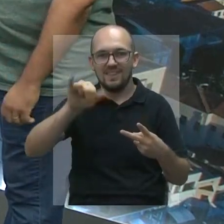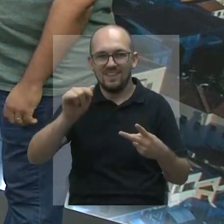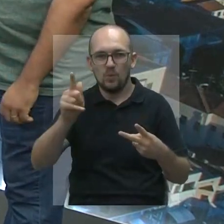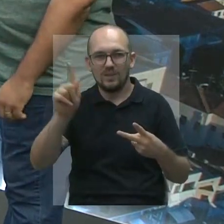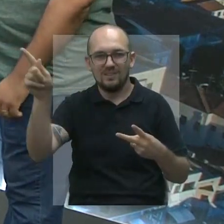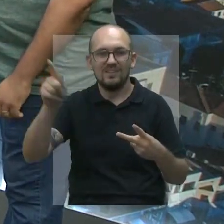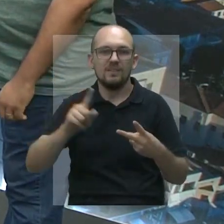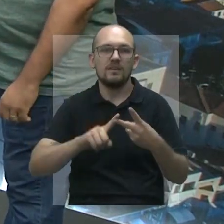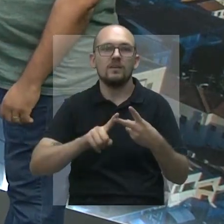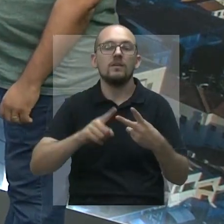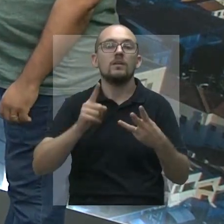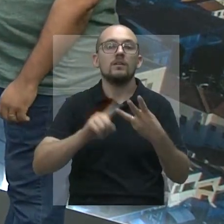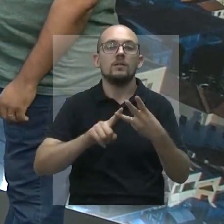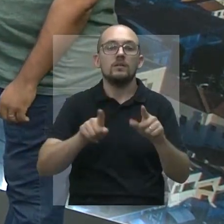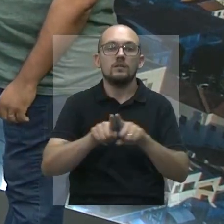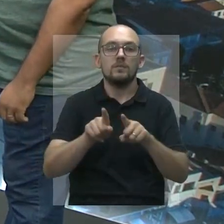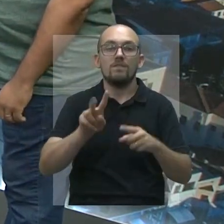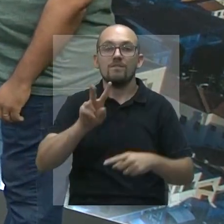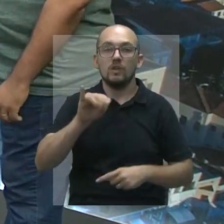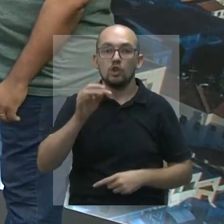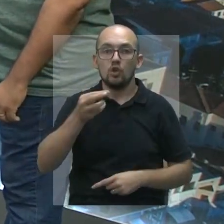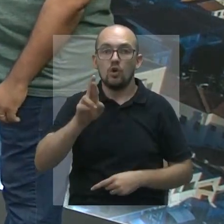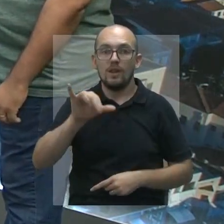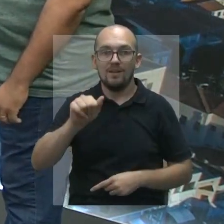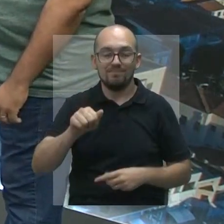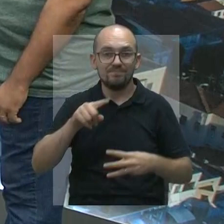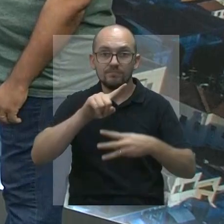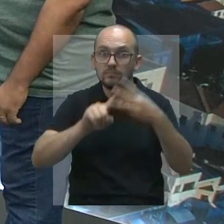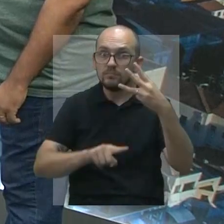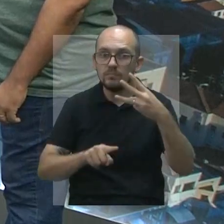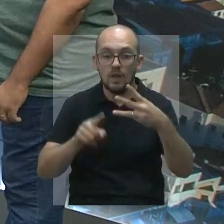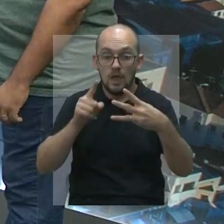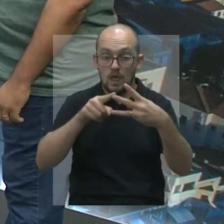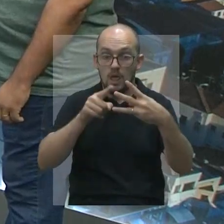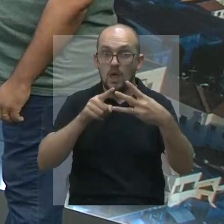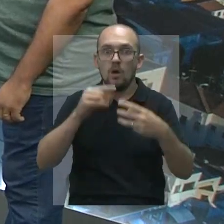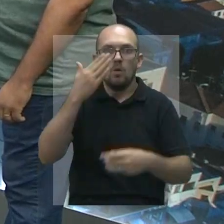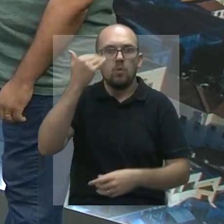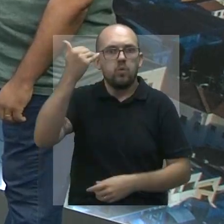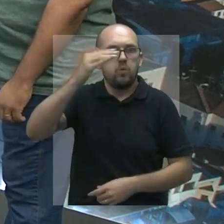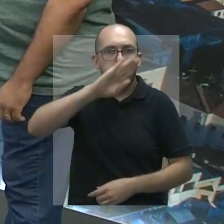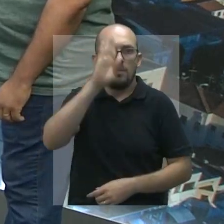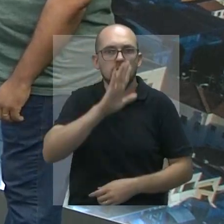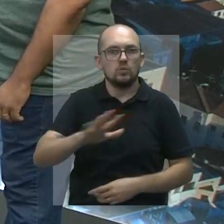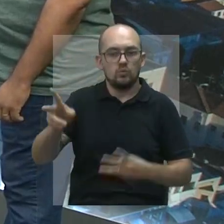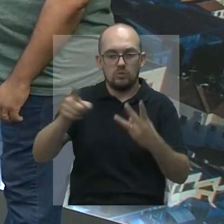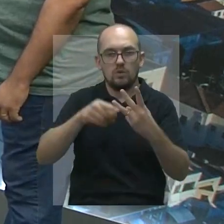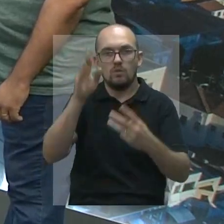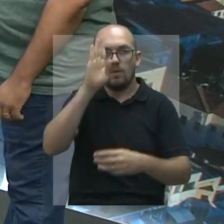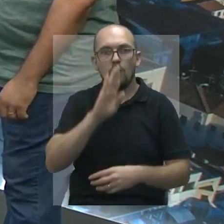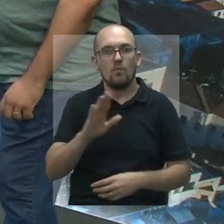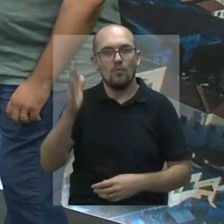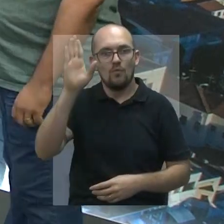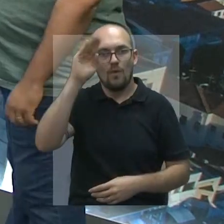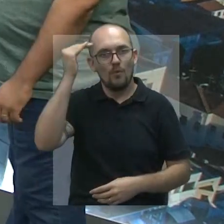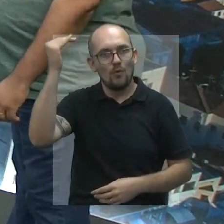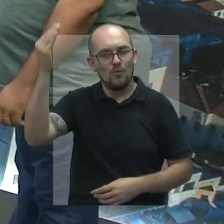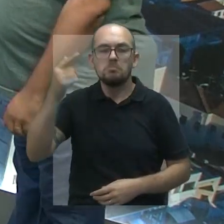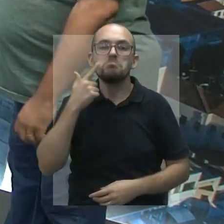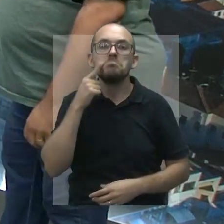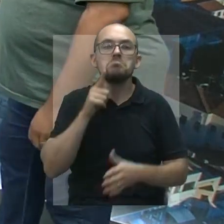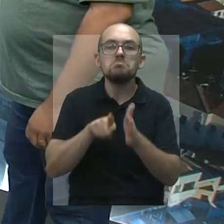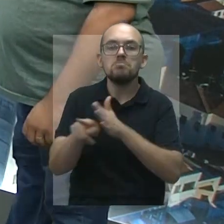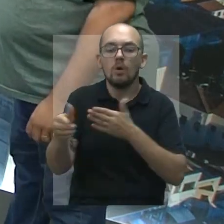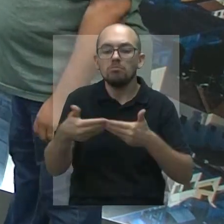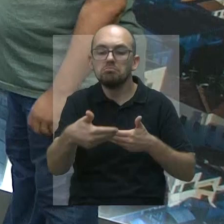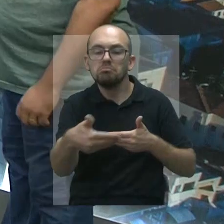da Bahia e o Guarani que disputam a Série B do Brasileiro. São grandes clubes tradicionalíssimos. Quais são as perspectivas para essa Copinha